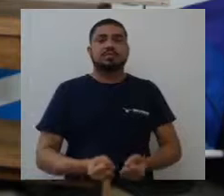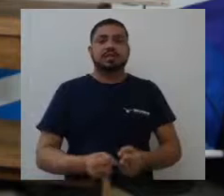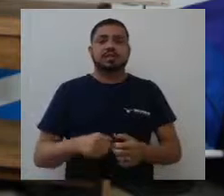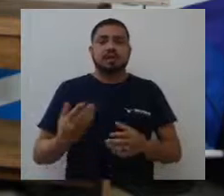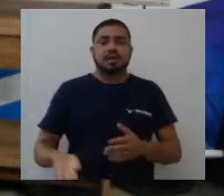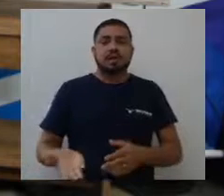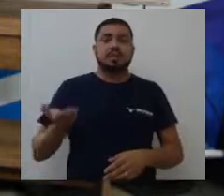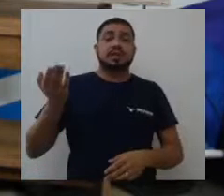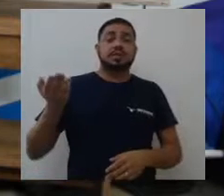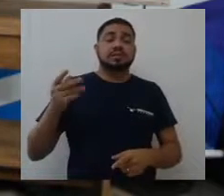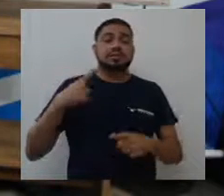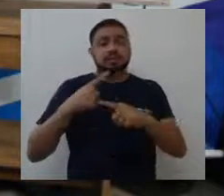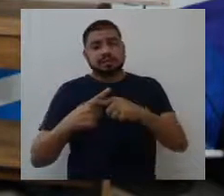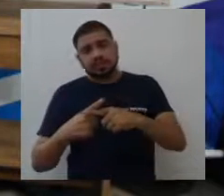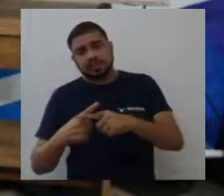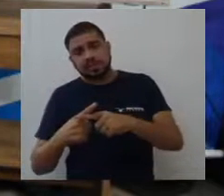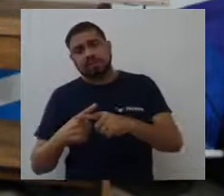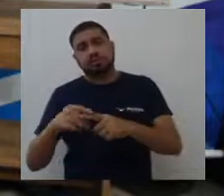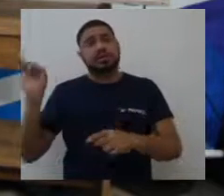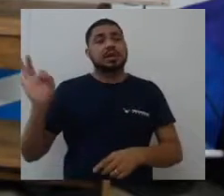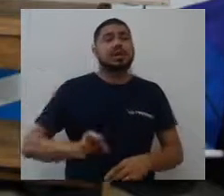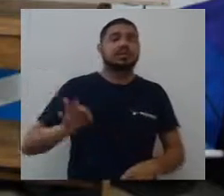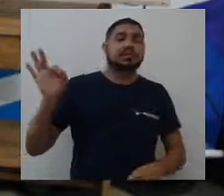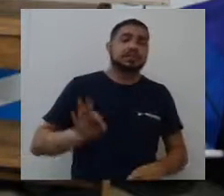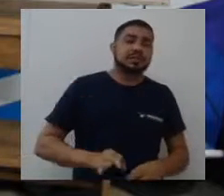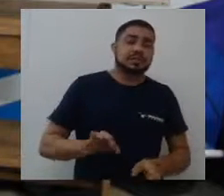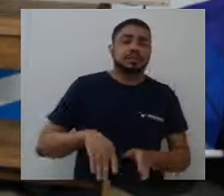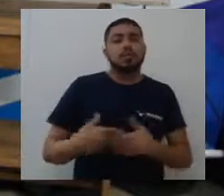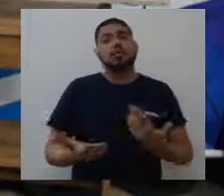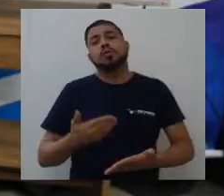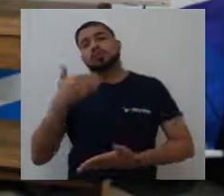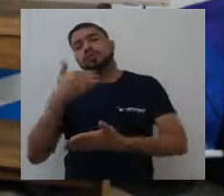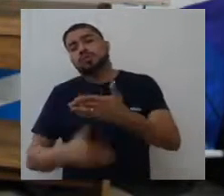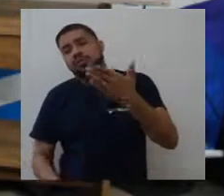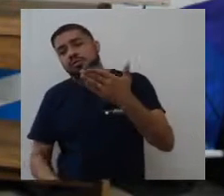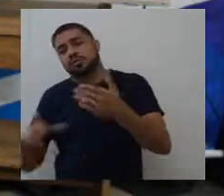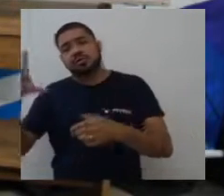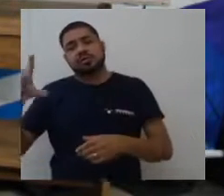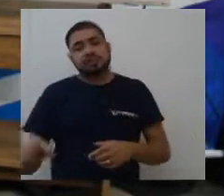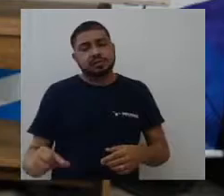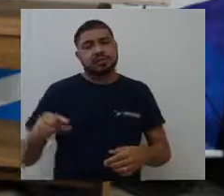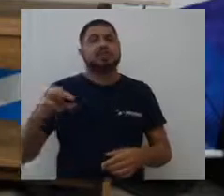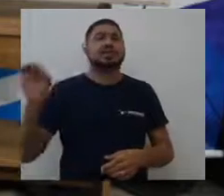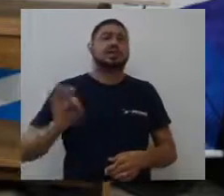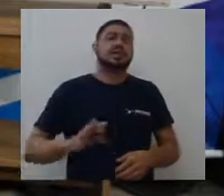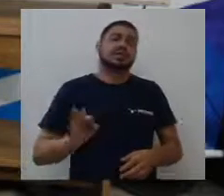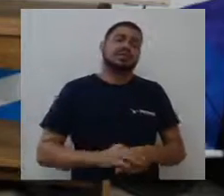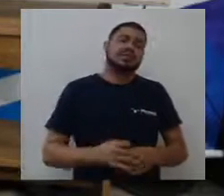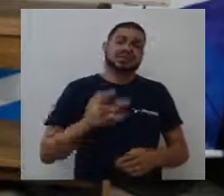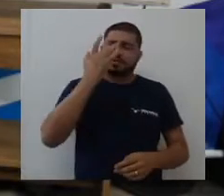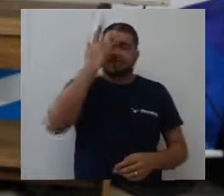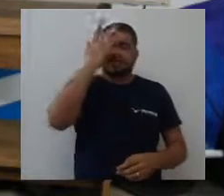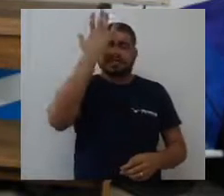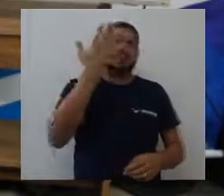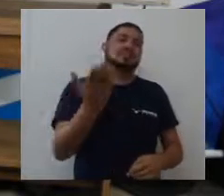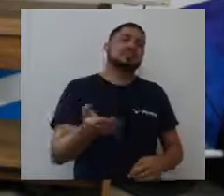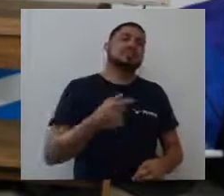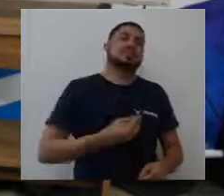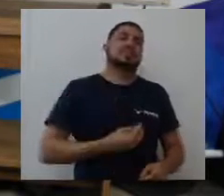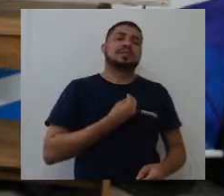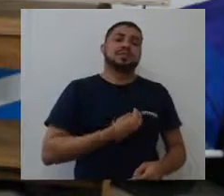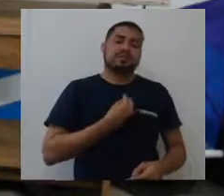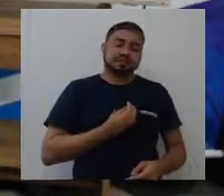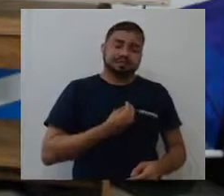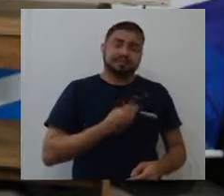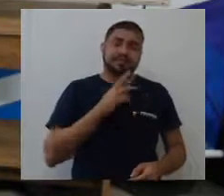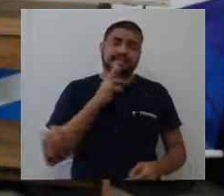dados por multiplicação com taxa decimal, ou descontos dados por redução com taxa decimal, facilita a tua vida na hora de resolver os